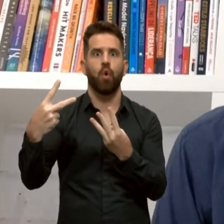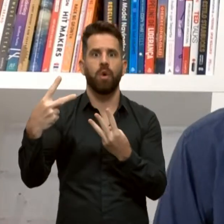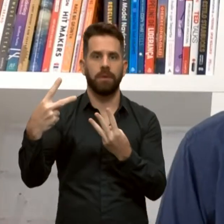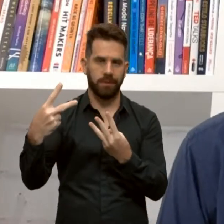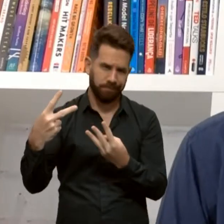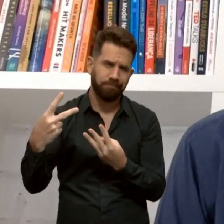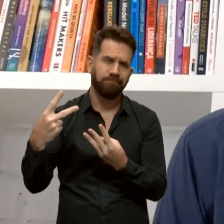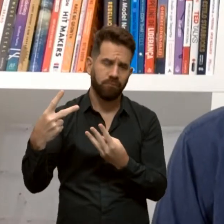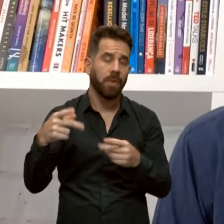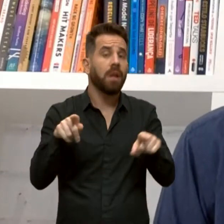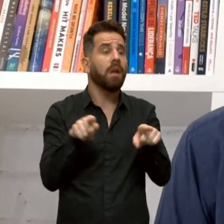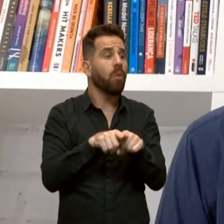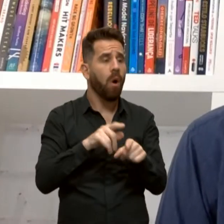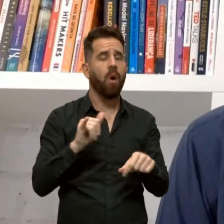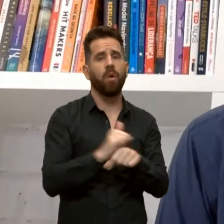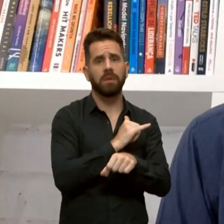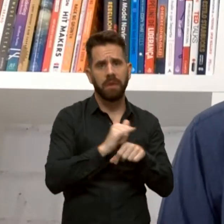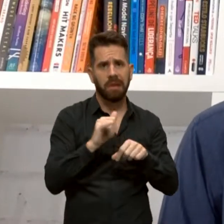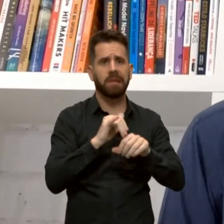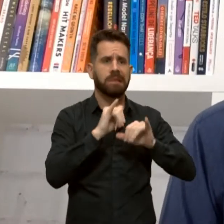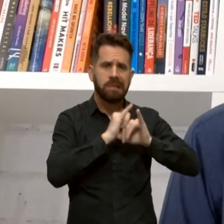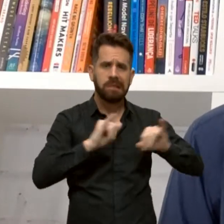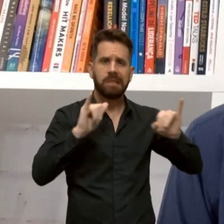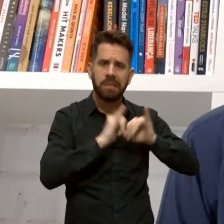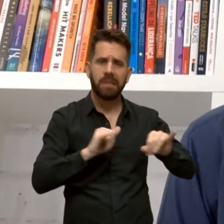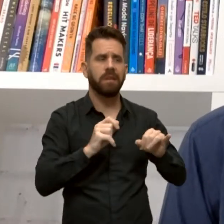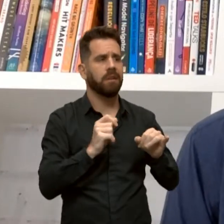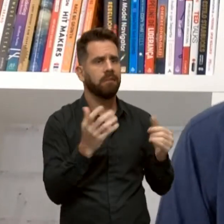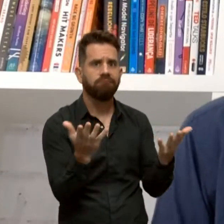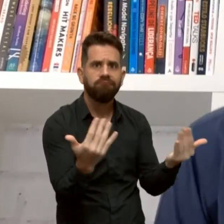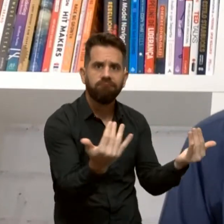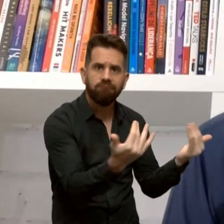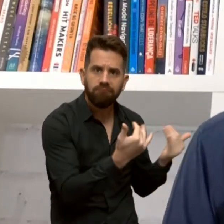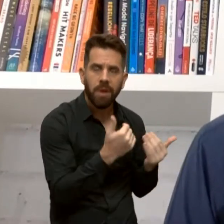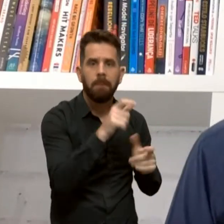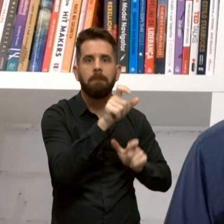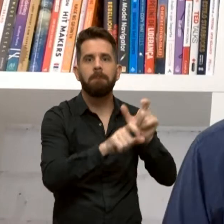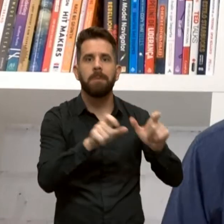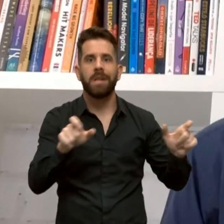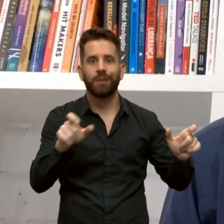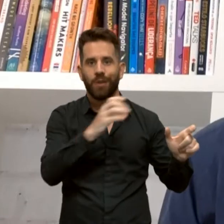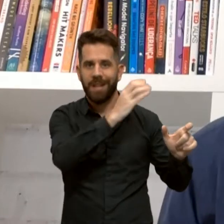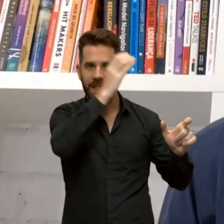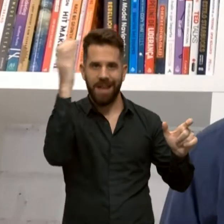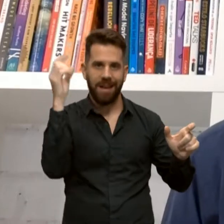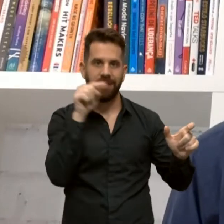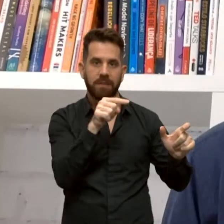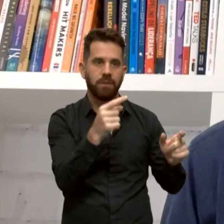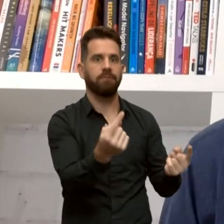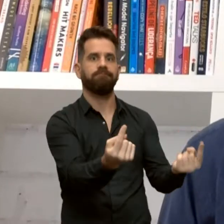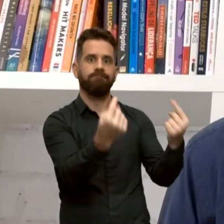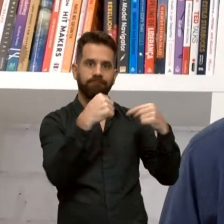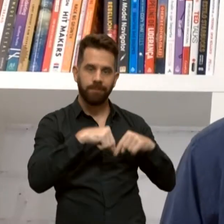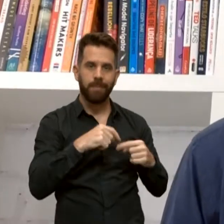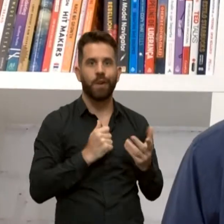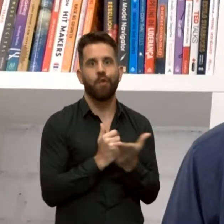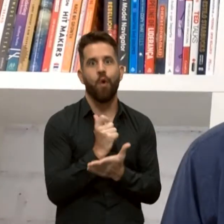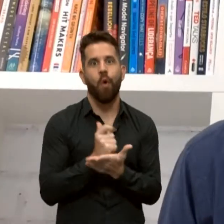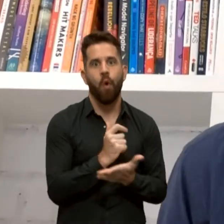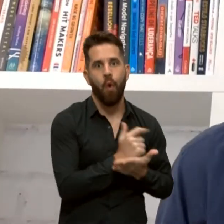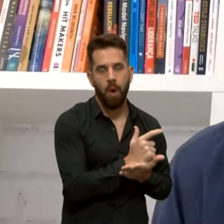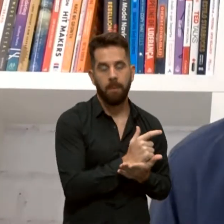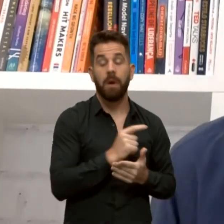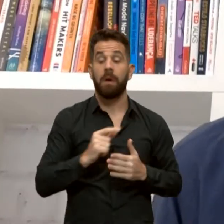estímulo para o cliente comprar, mais uma vantagem para esse cliente. E para a empresa geralmente ela tem